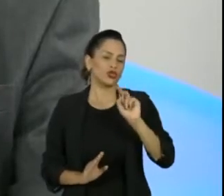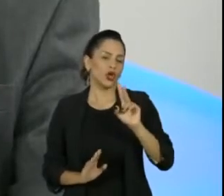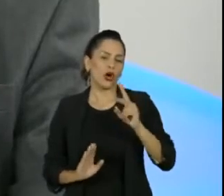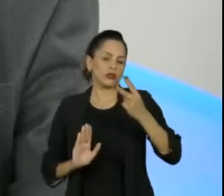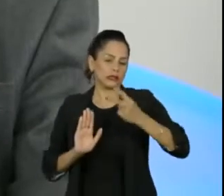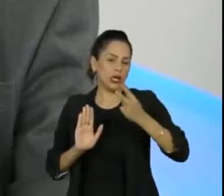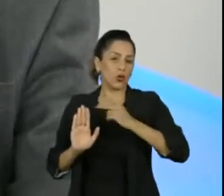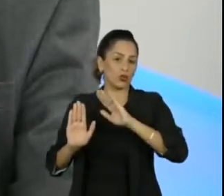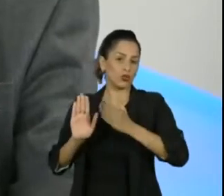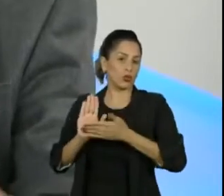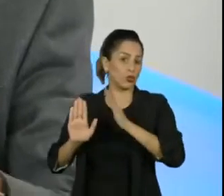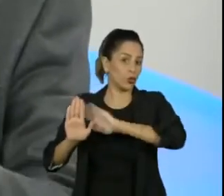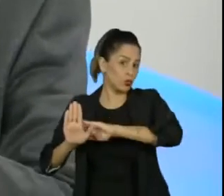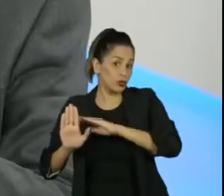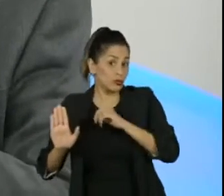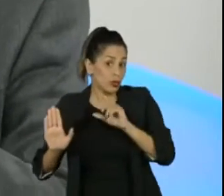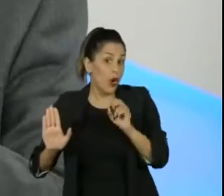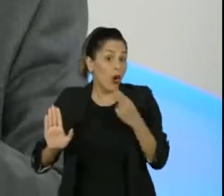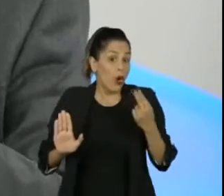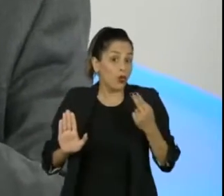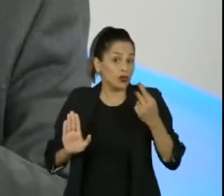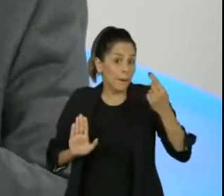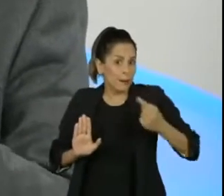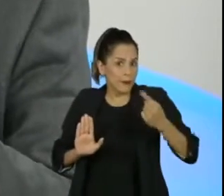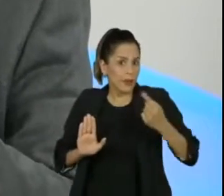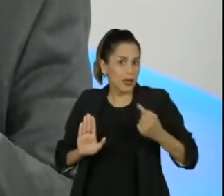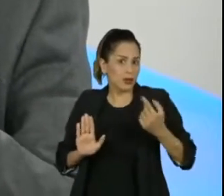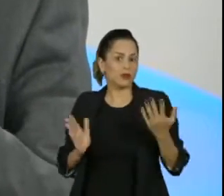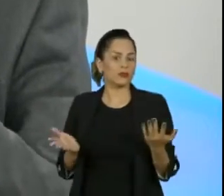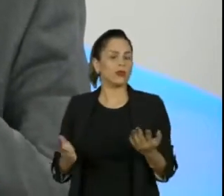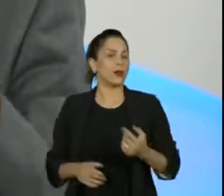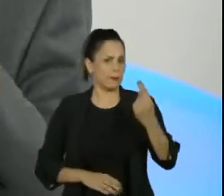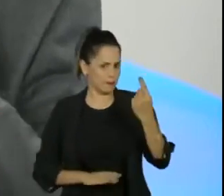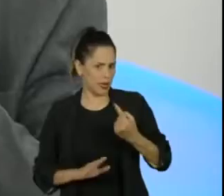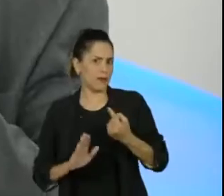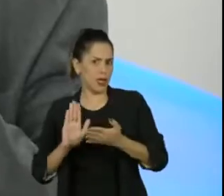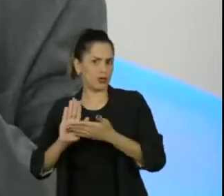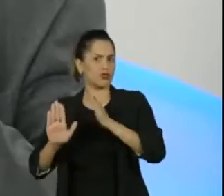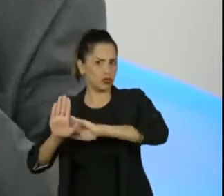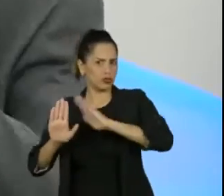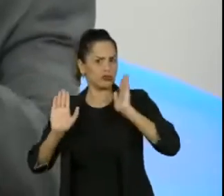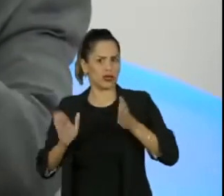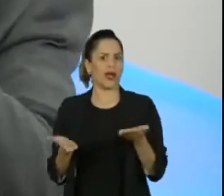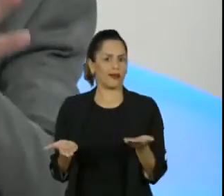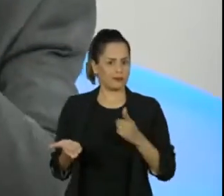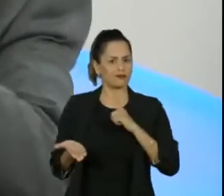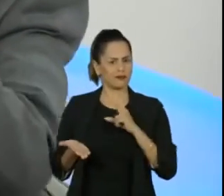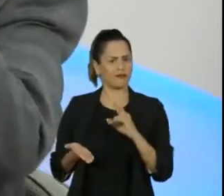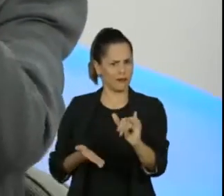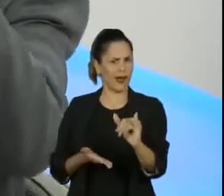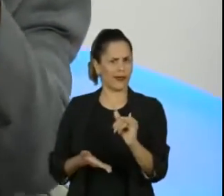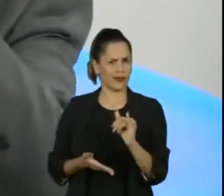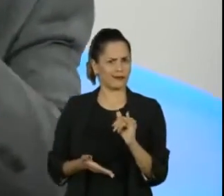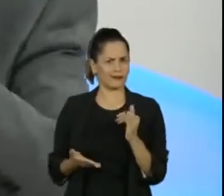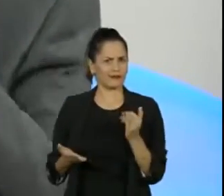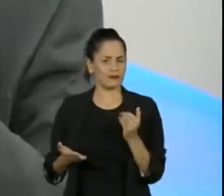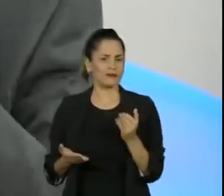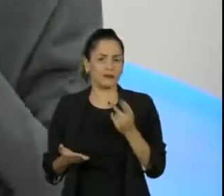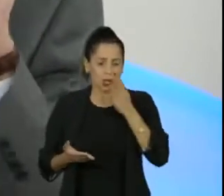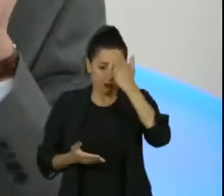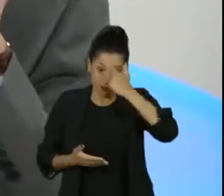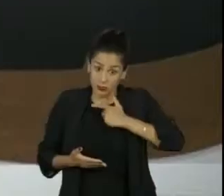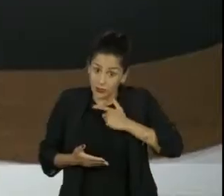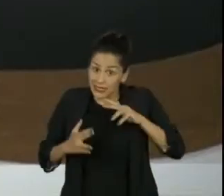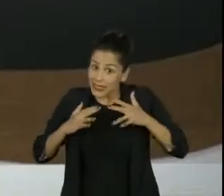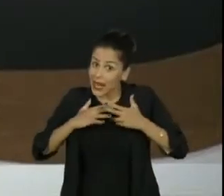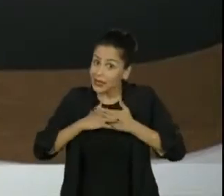turno, né? Porque eles já estão precipitando isso. Eu estou falando como cidadão, tá? Eu não participei de nenhuma, claro. não fui a